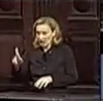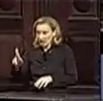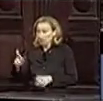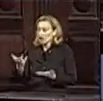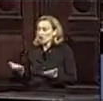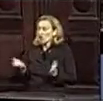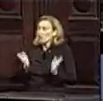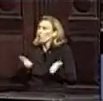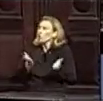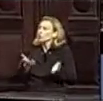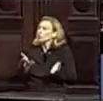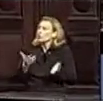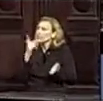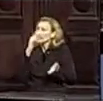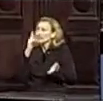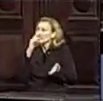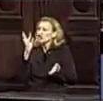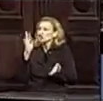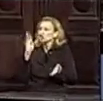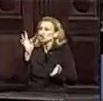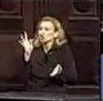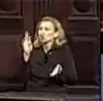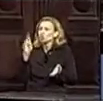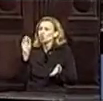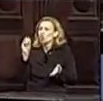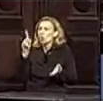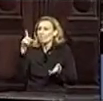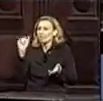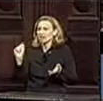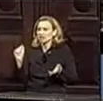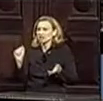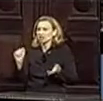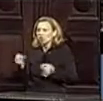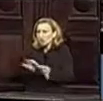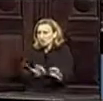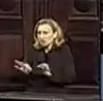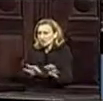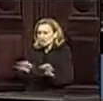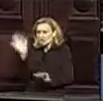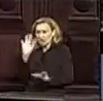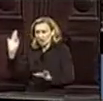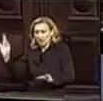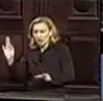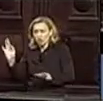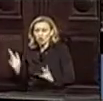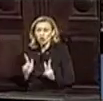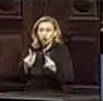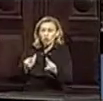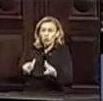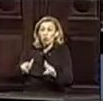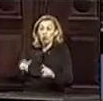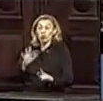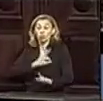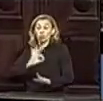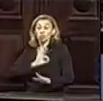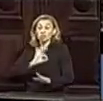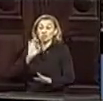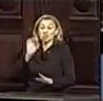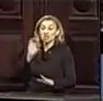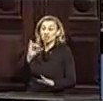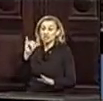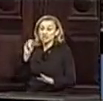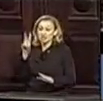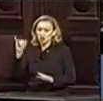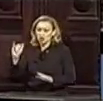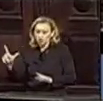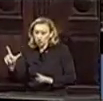operação policial e o mesmo acontecendo com a Polícia Civil. O policiamento ostensivo normal e a investigação